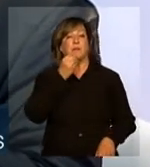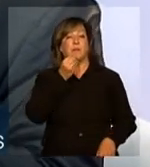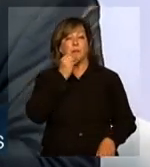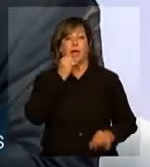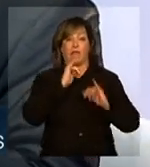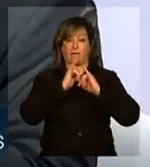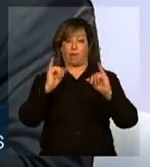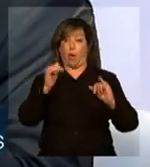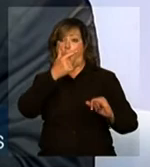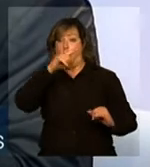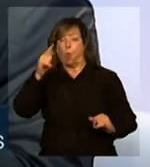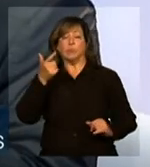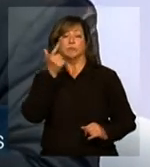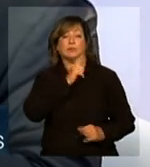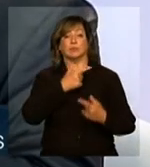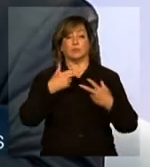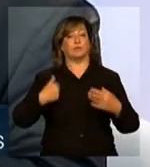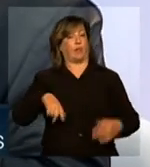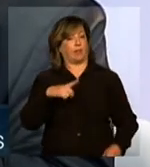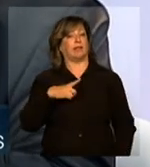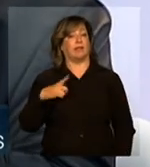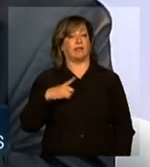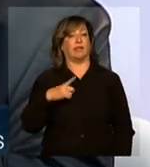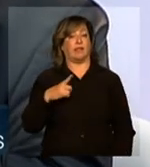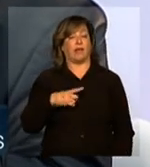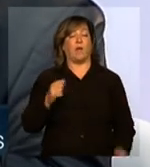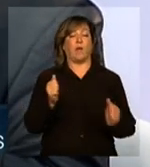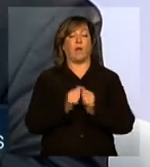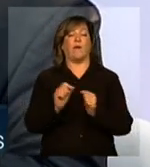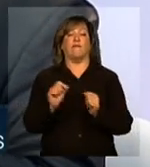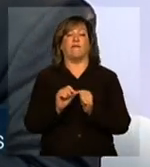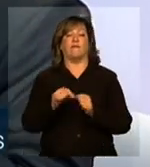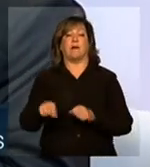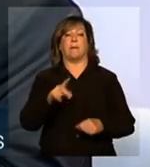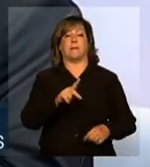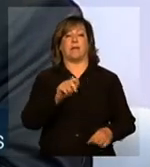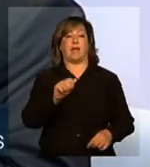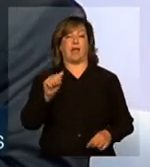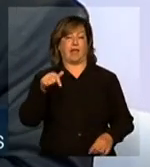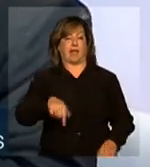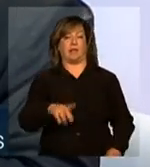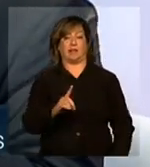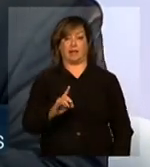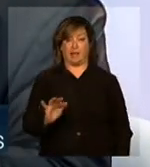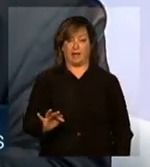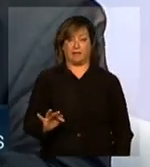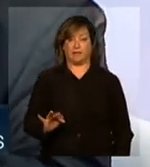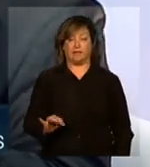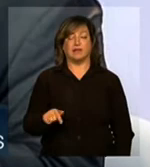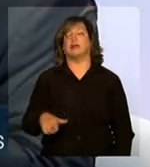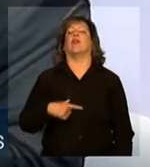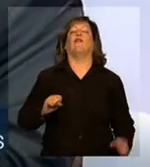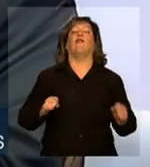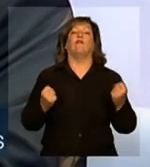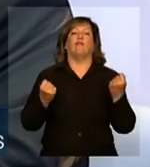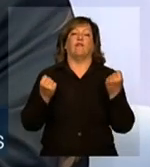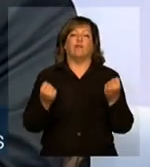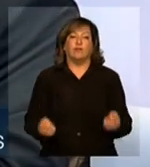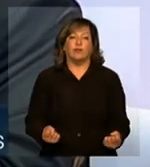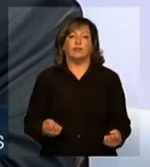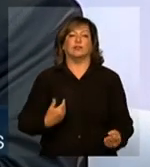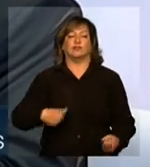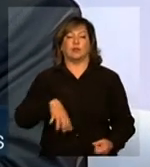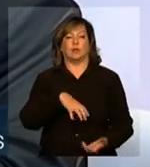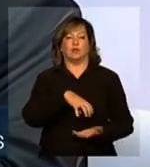registro de outros ganhos que temos obtidos com a aplicação do PAA aqui no Distrito Federal. O fortalecimento das